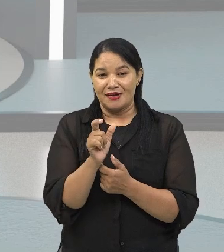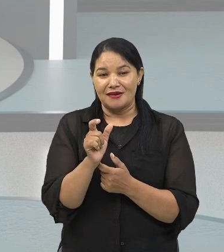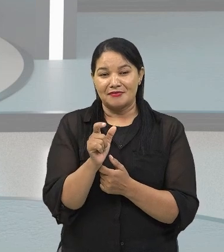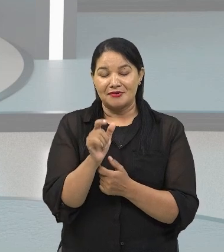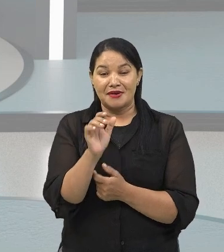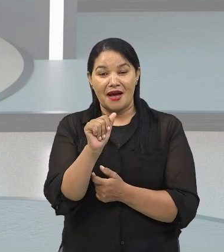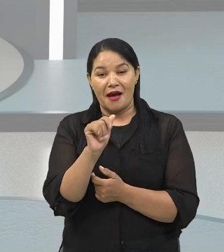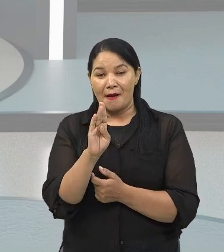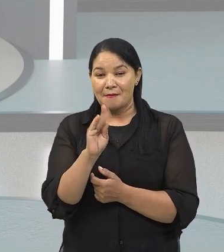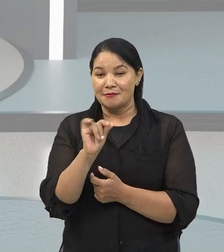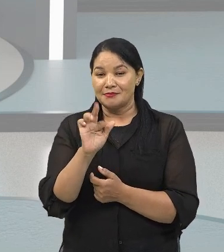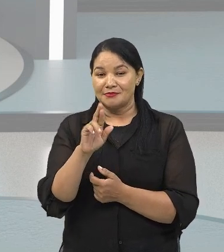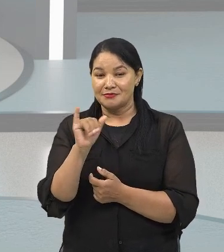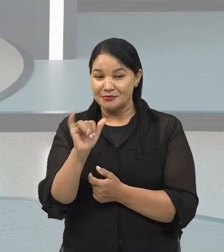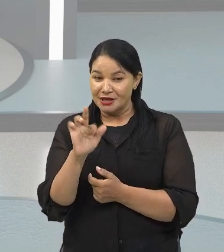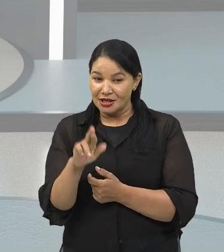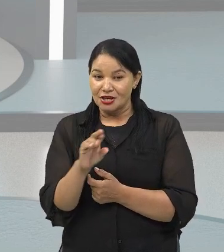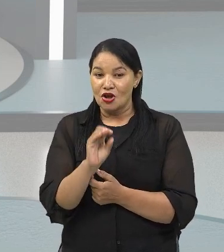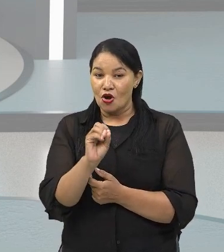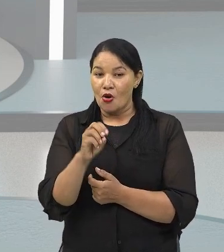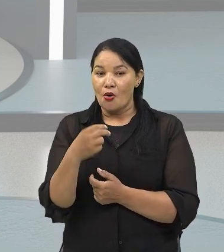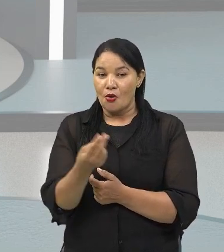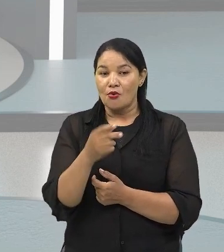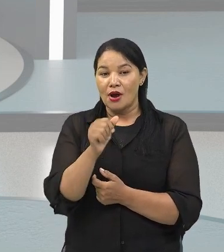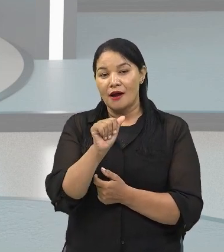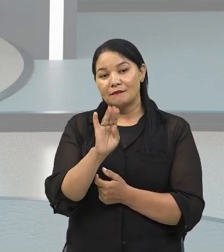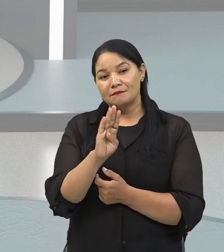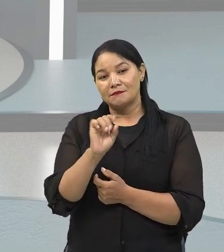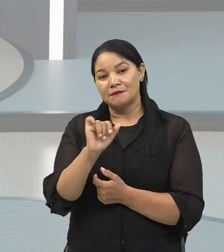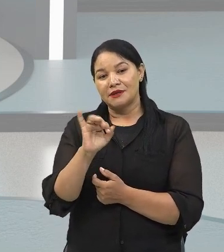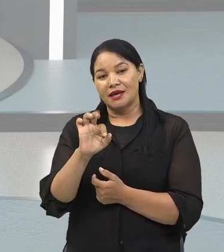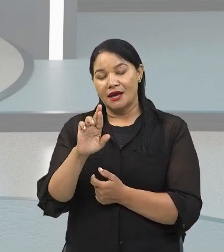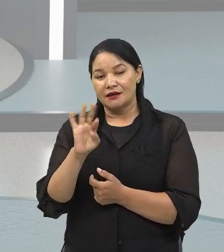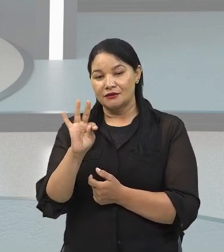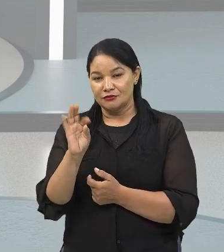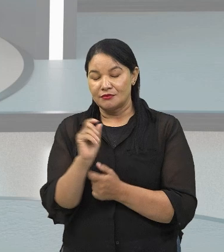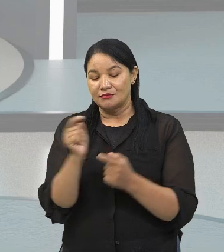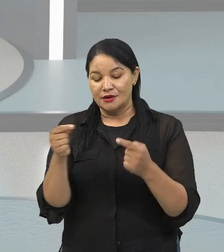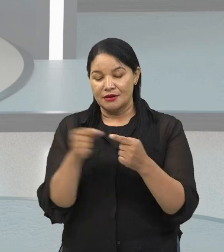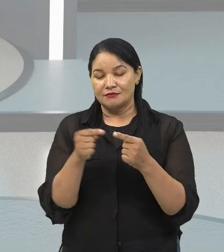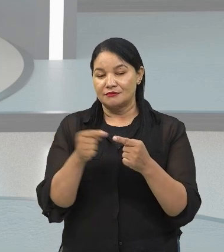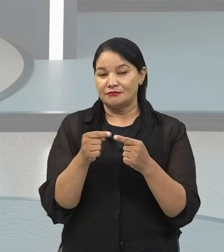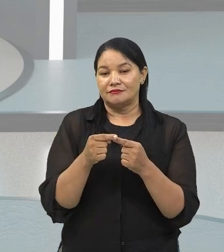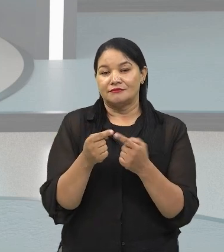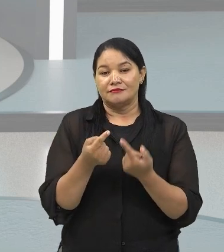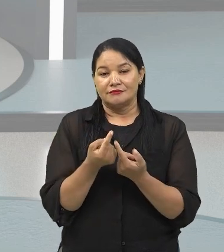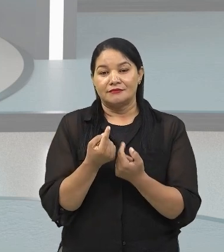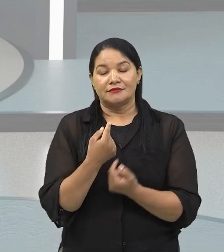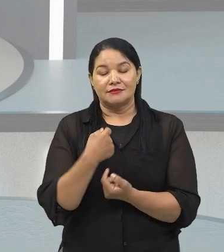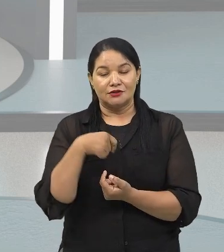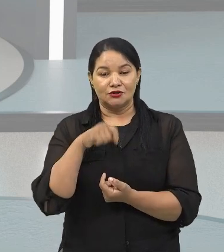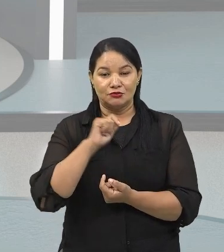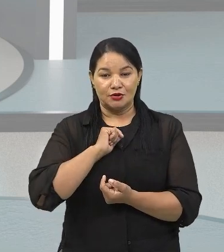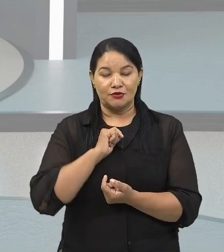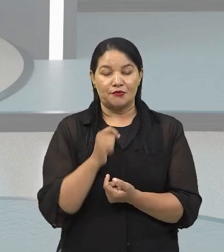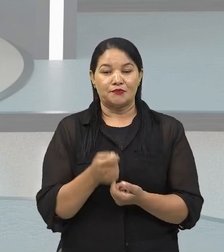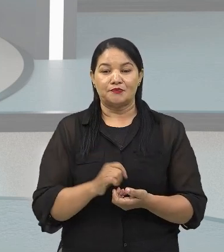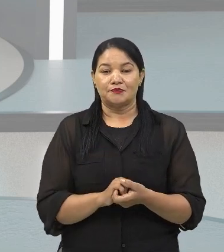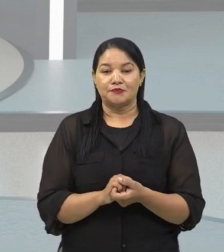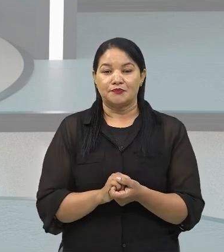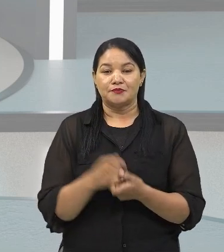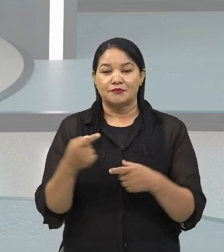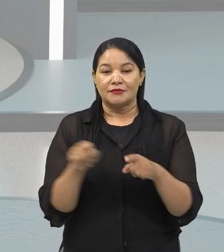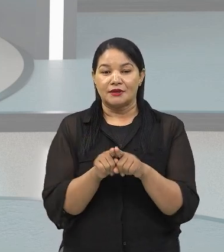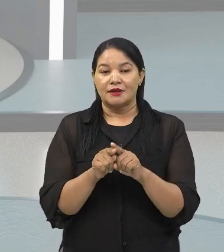cujo particípio é irregular. Aqui está, tanto na língua portuguesa como na língua espanhola, ok? Depois nós temos